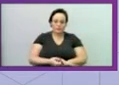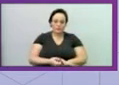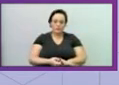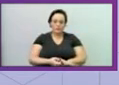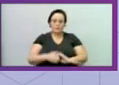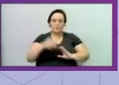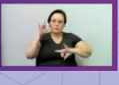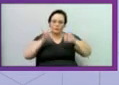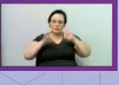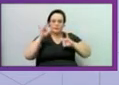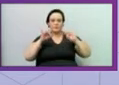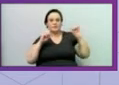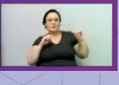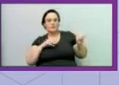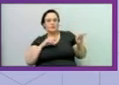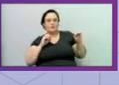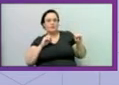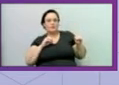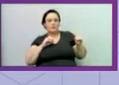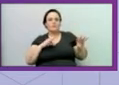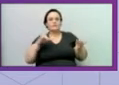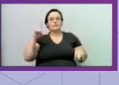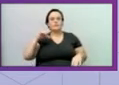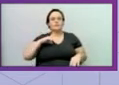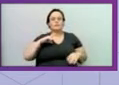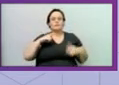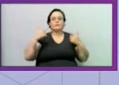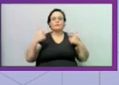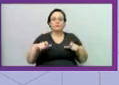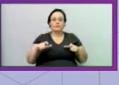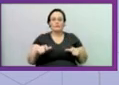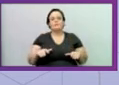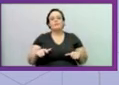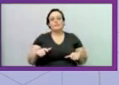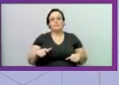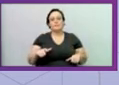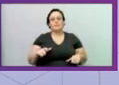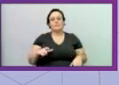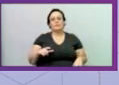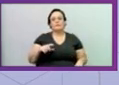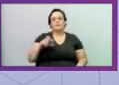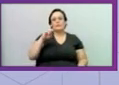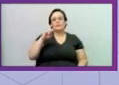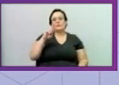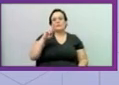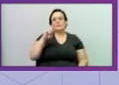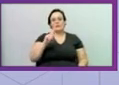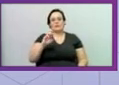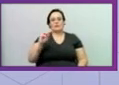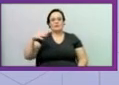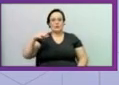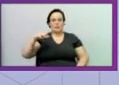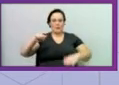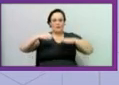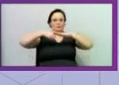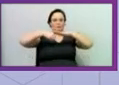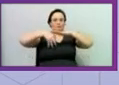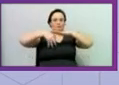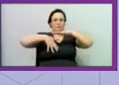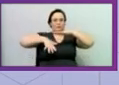que atravessam esse lugar do rizoma né que você não violenta em contato com alguma coisa e constrói a partir dali